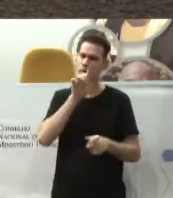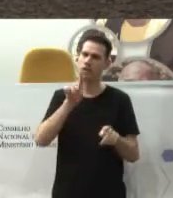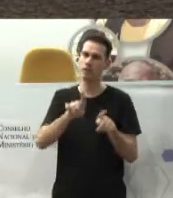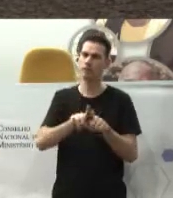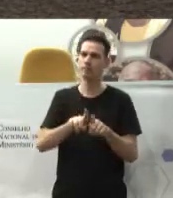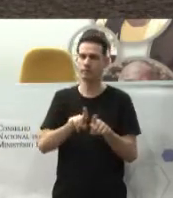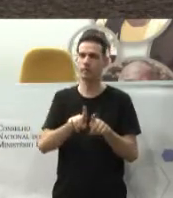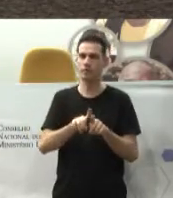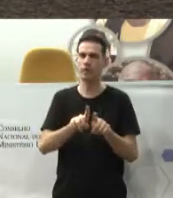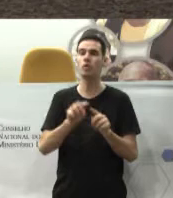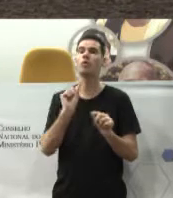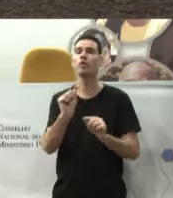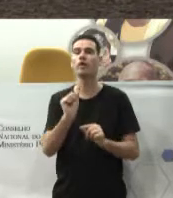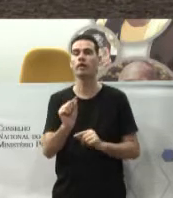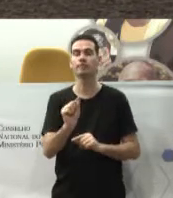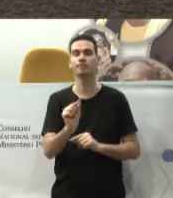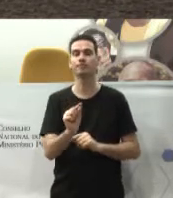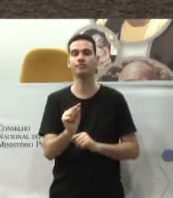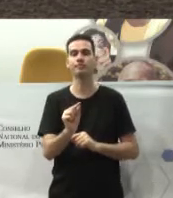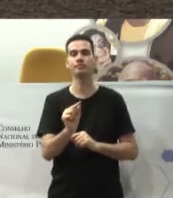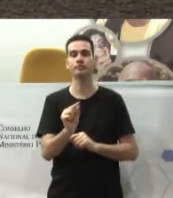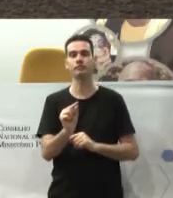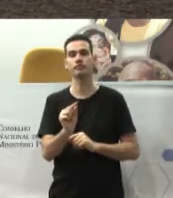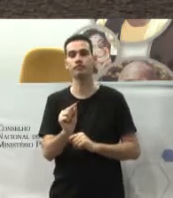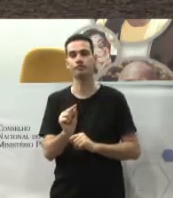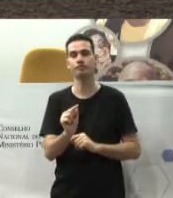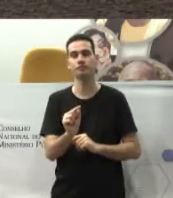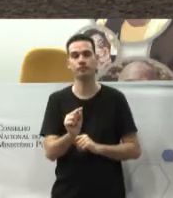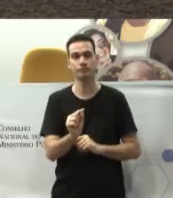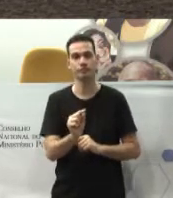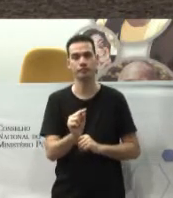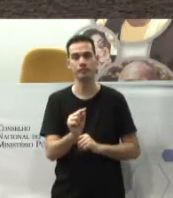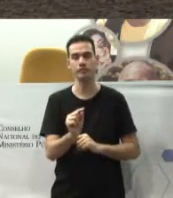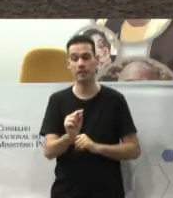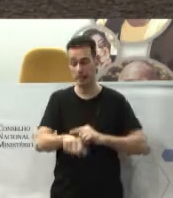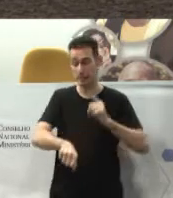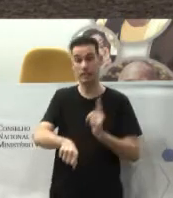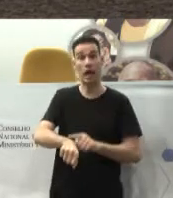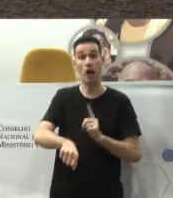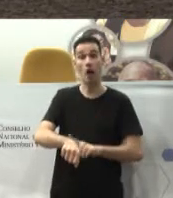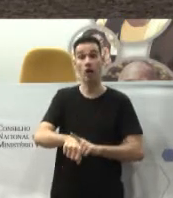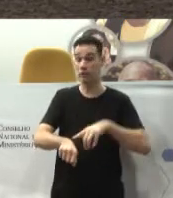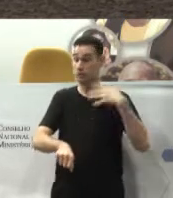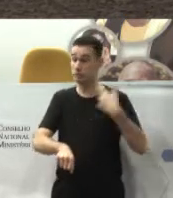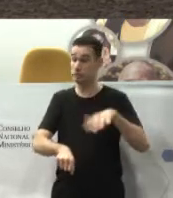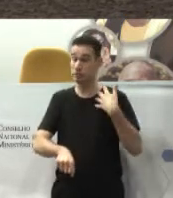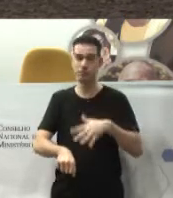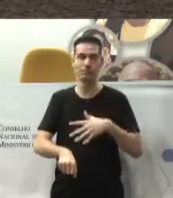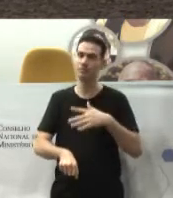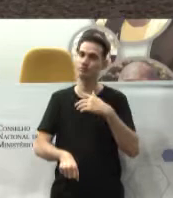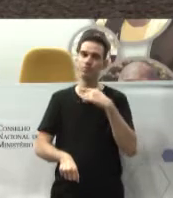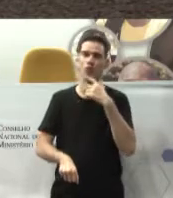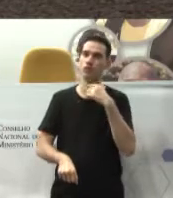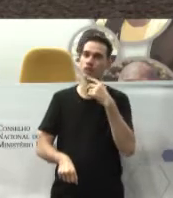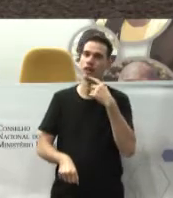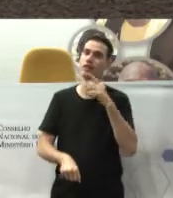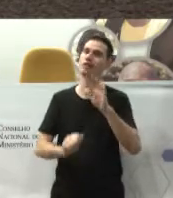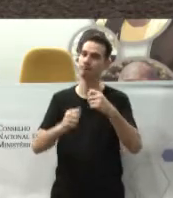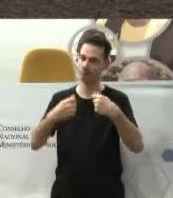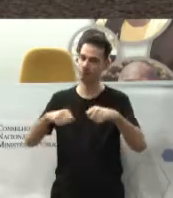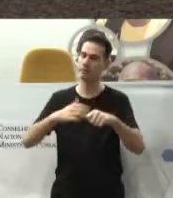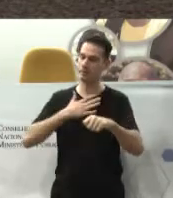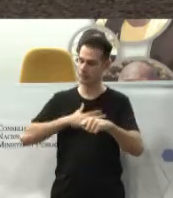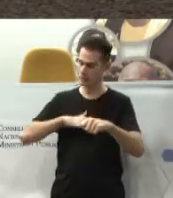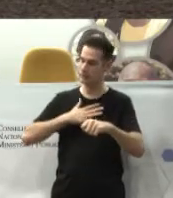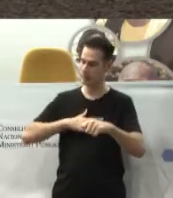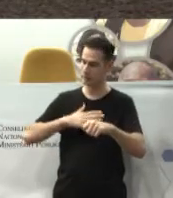na vida, ainda que do ponto de vista imediato, essa solução seja pouco satisfatória para o sujeito que está lá